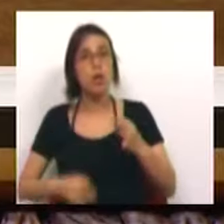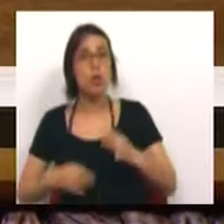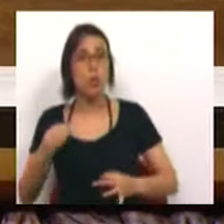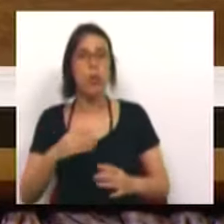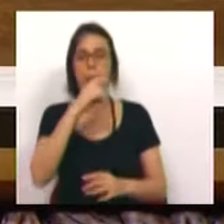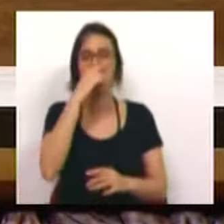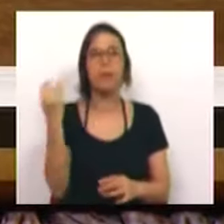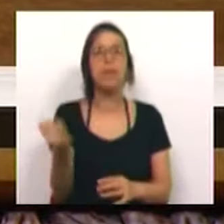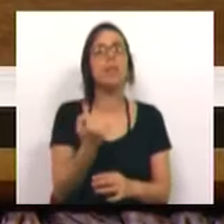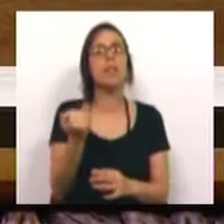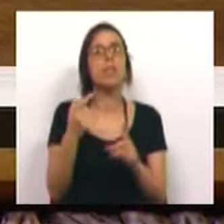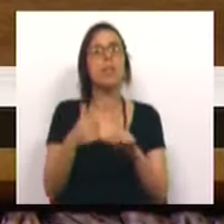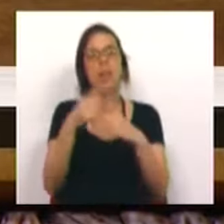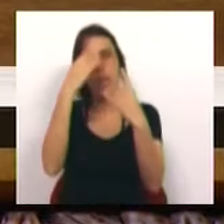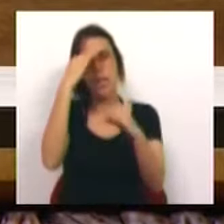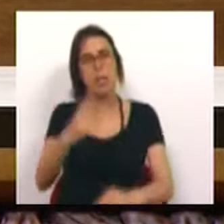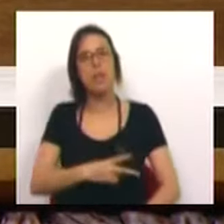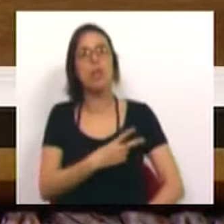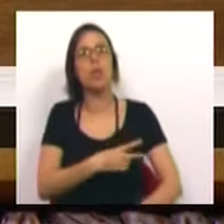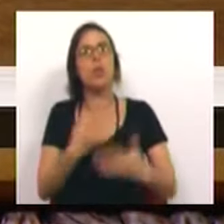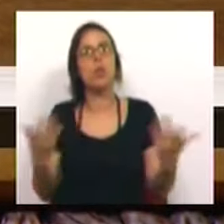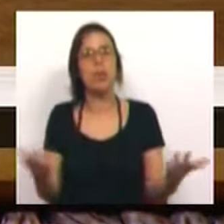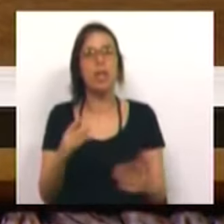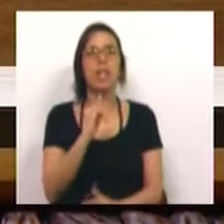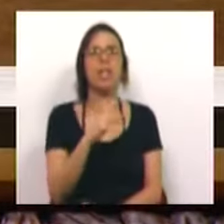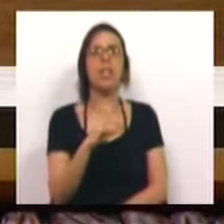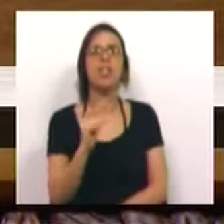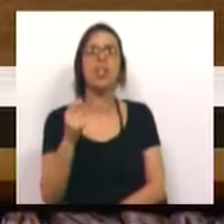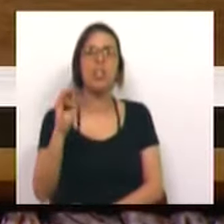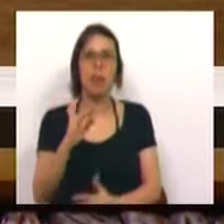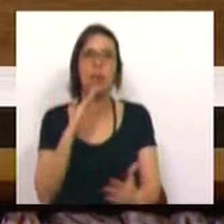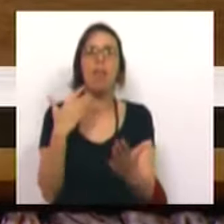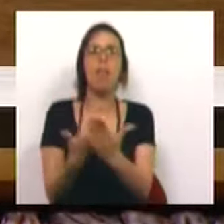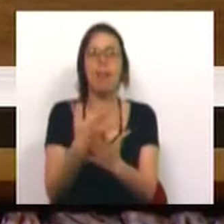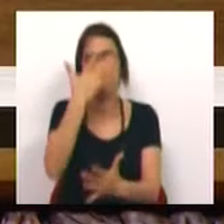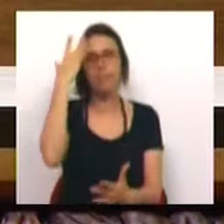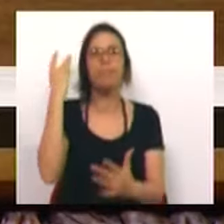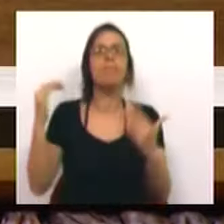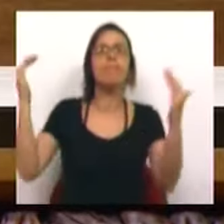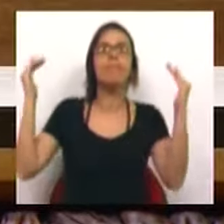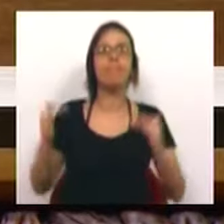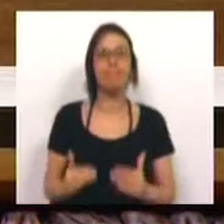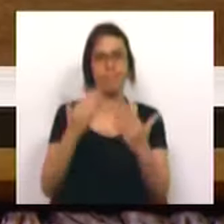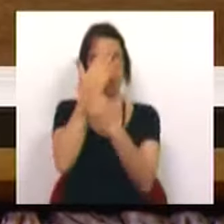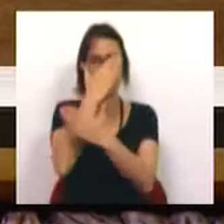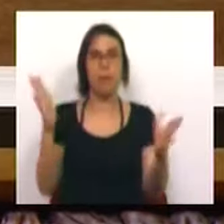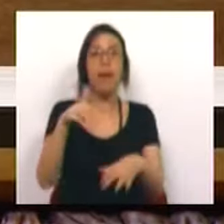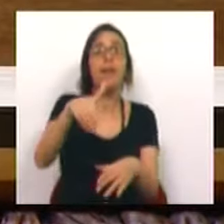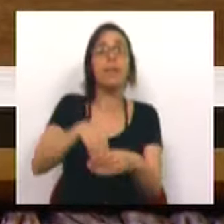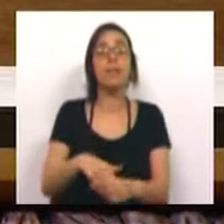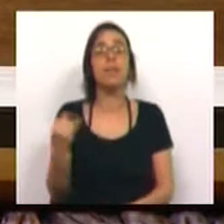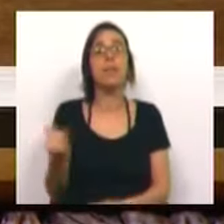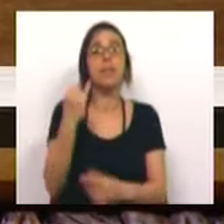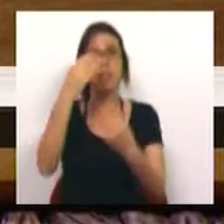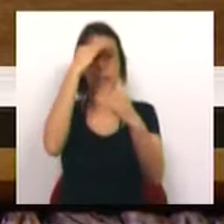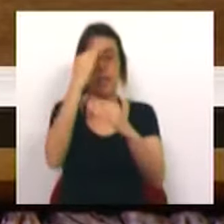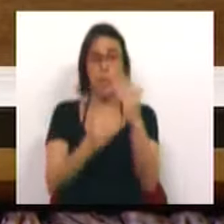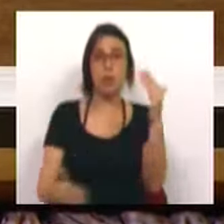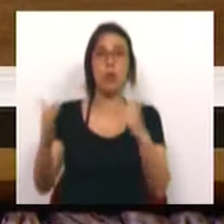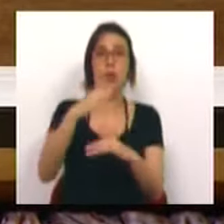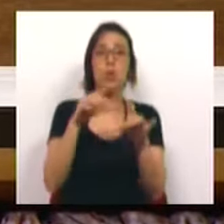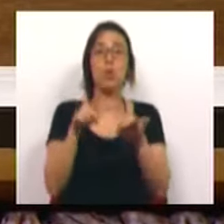das instituições de ensino superior, o RGIES, trouxe consigo a marcada diminuição da democracia interna das instituições de ensino